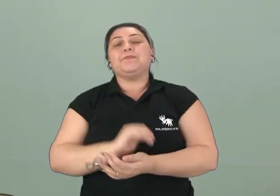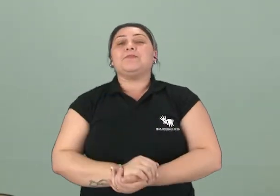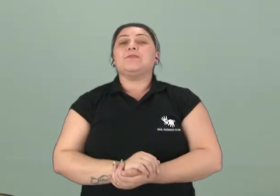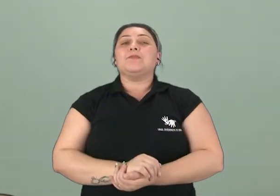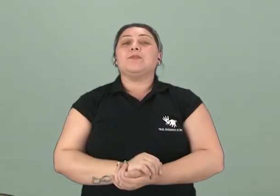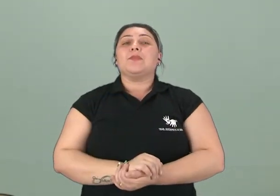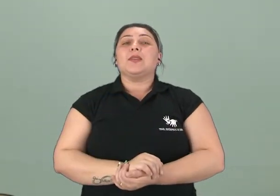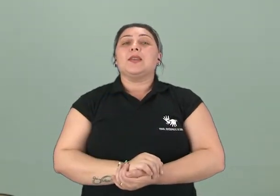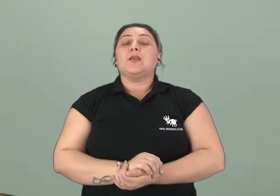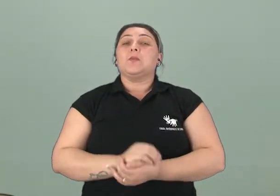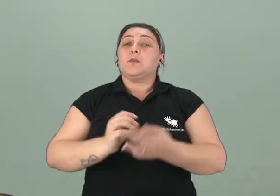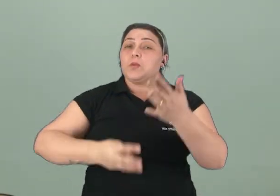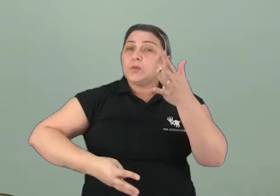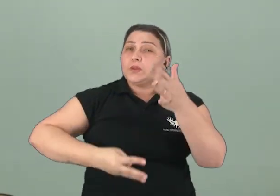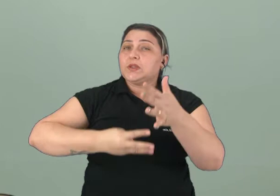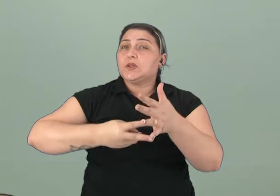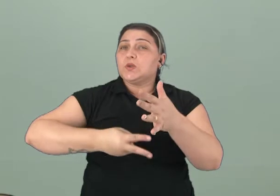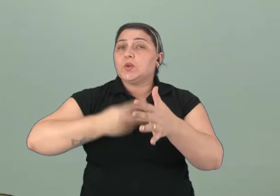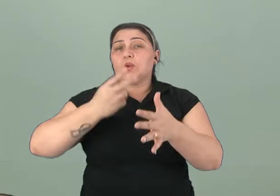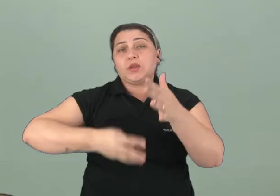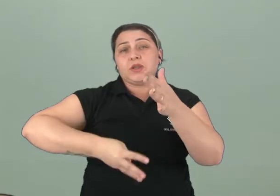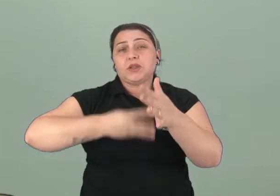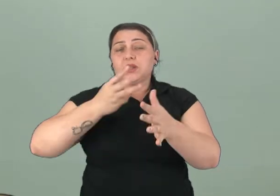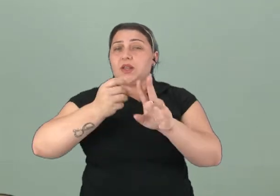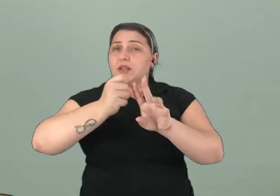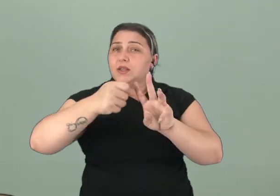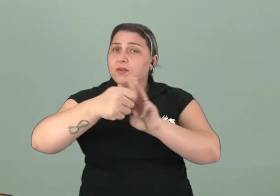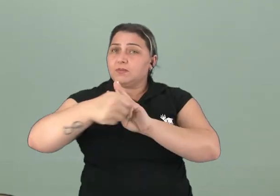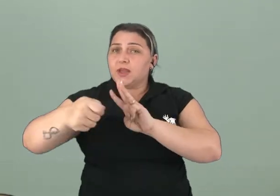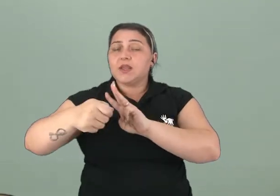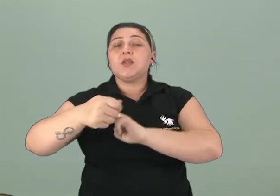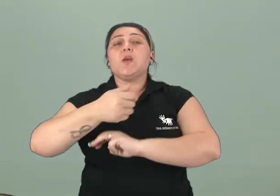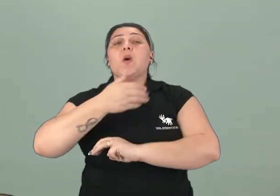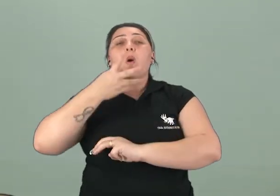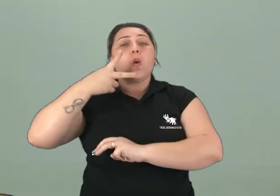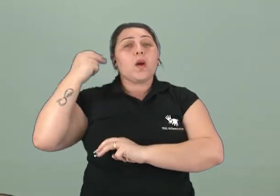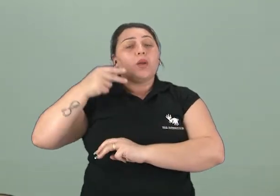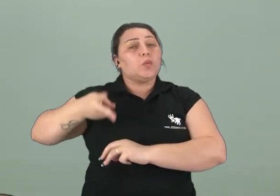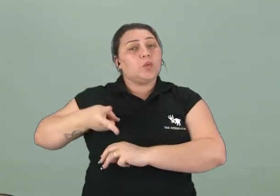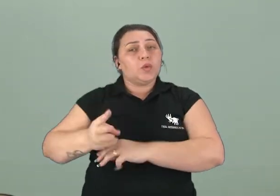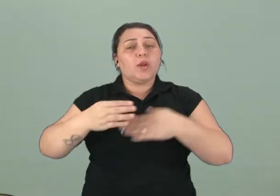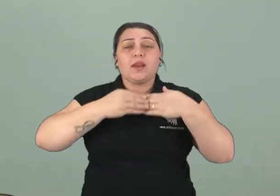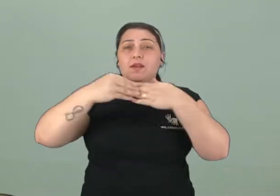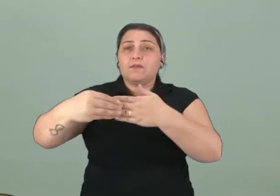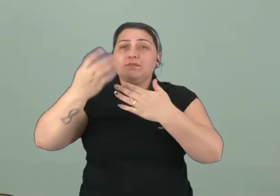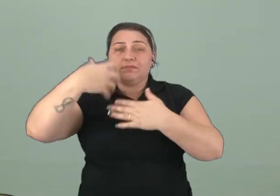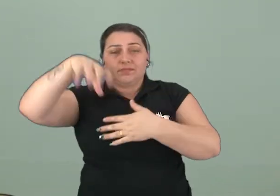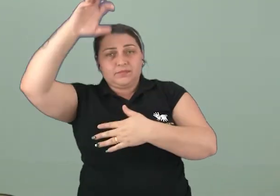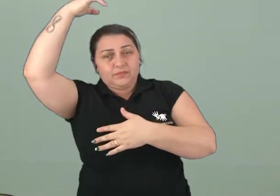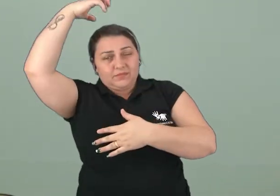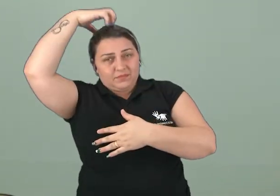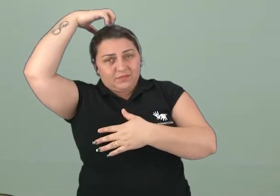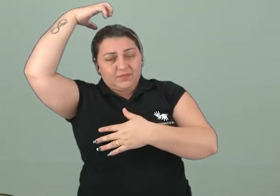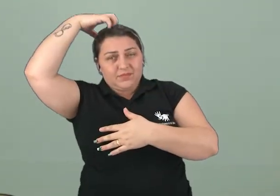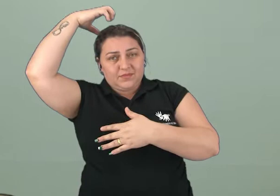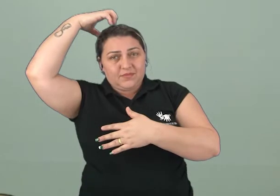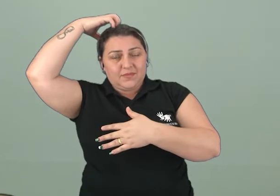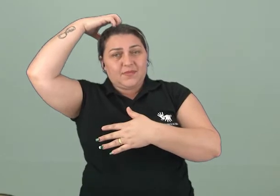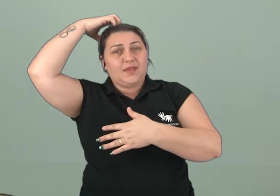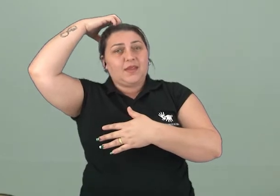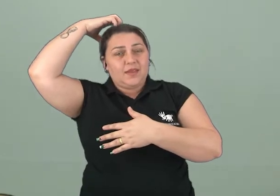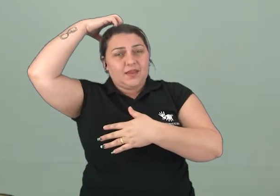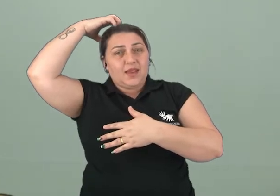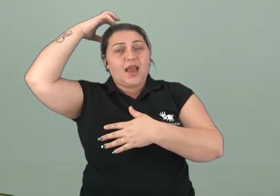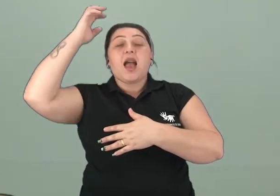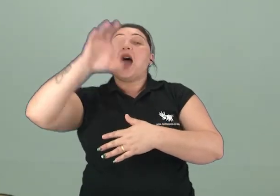assim por três eu dois ou três meses o gato continua levar ao Rei caças em nome